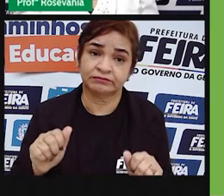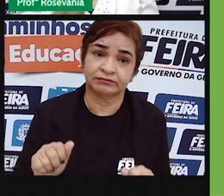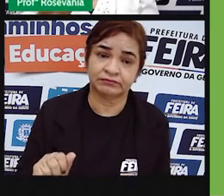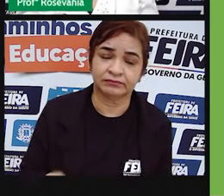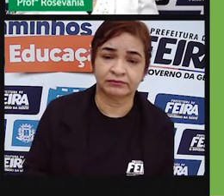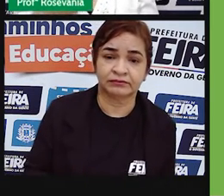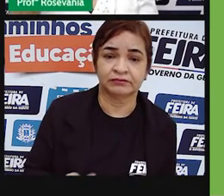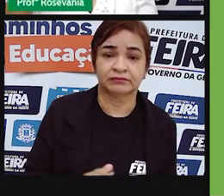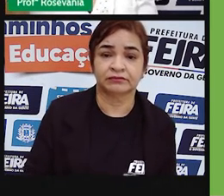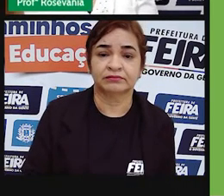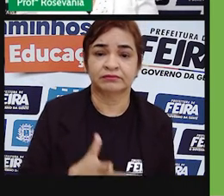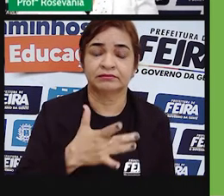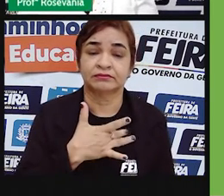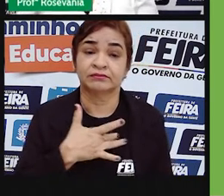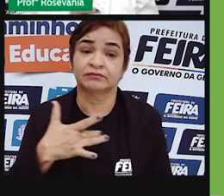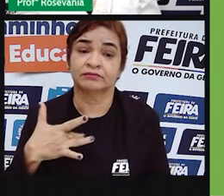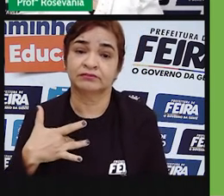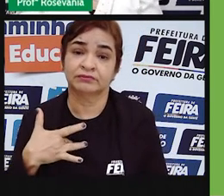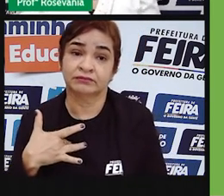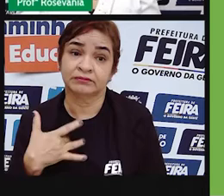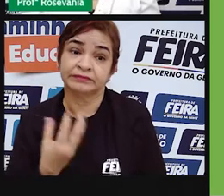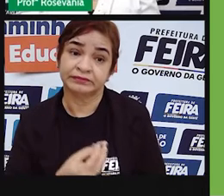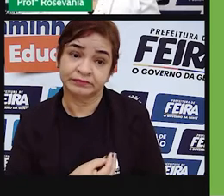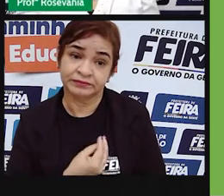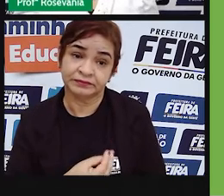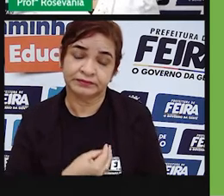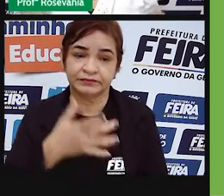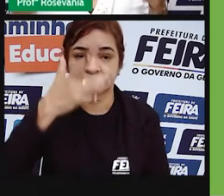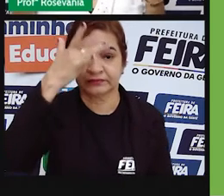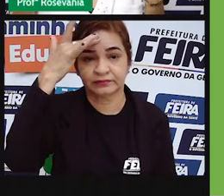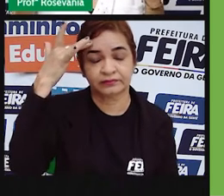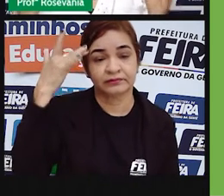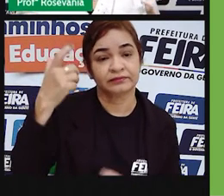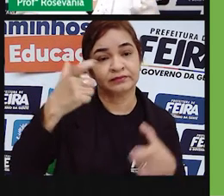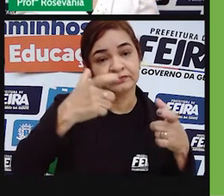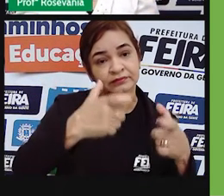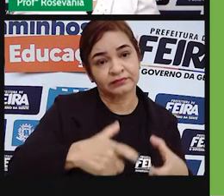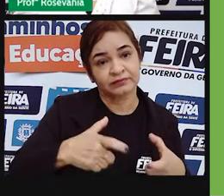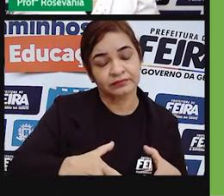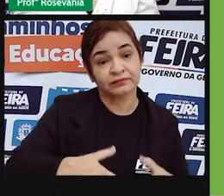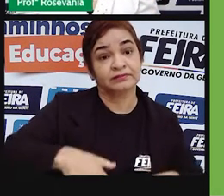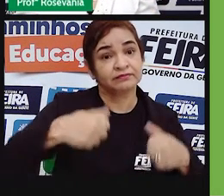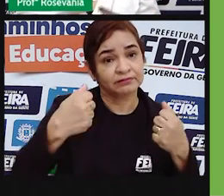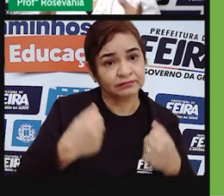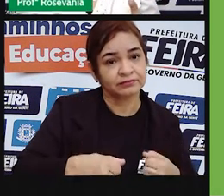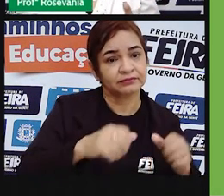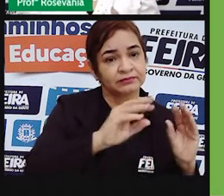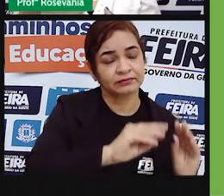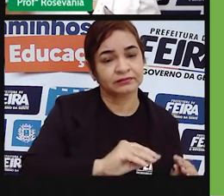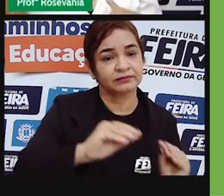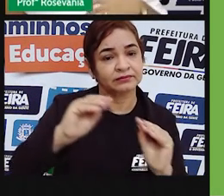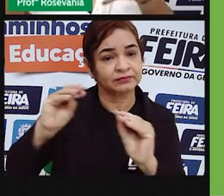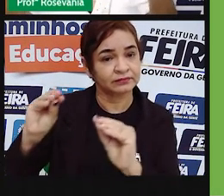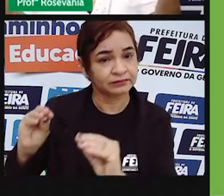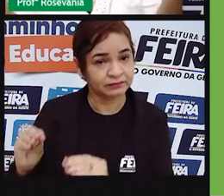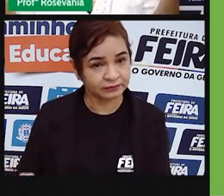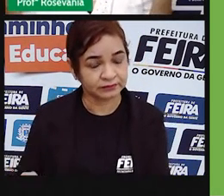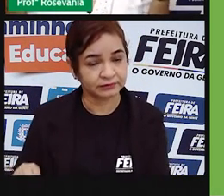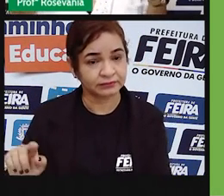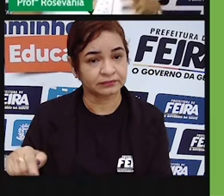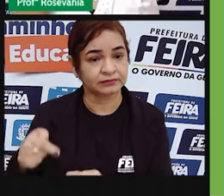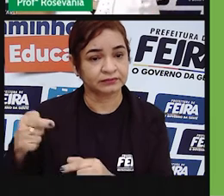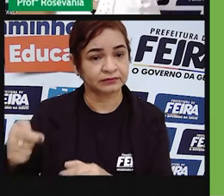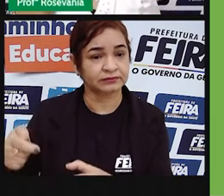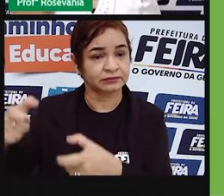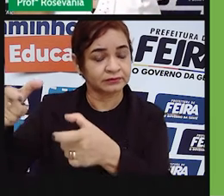comprometer não é a saúde ou até mesmo a vida das pessoas que estão entre elas são obrigadas a desocupá-lo o que aqueles